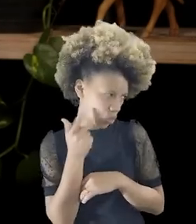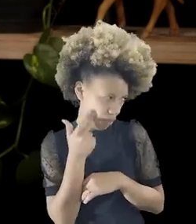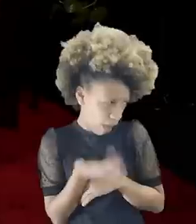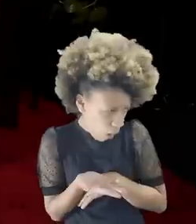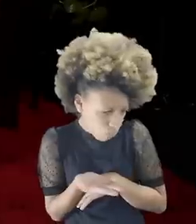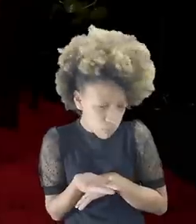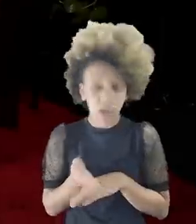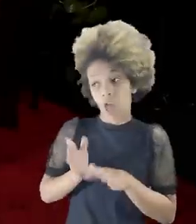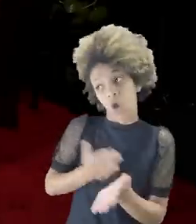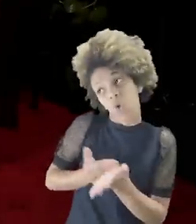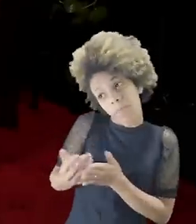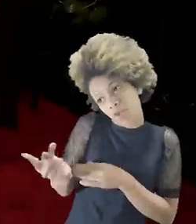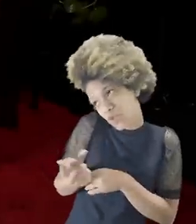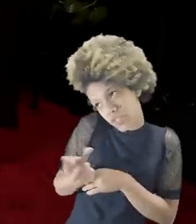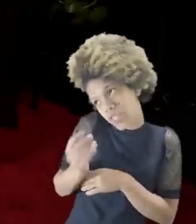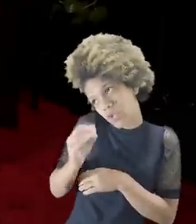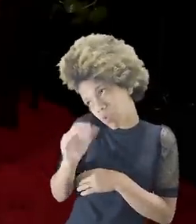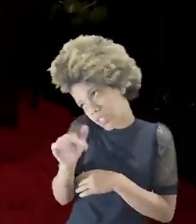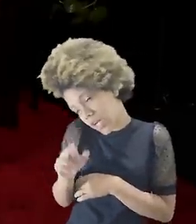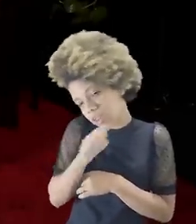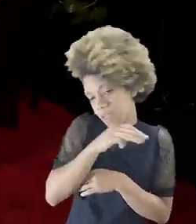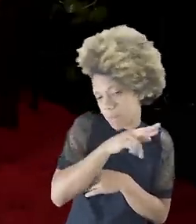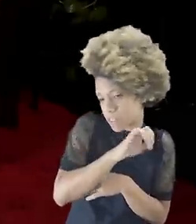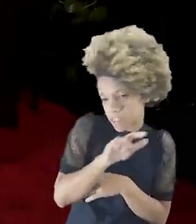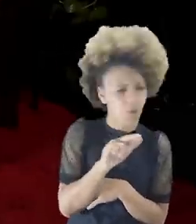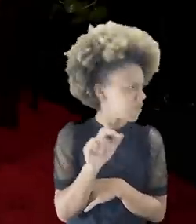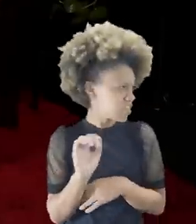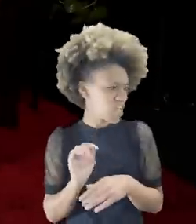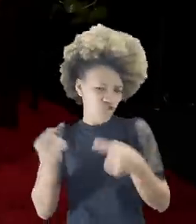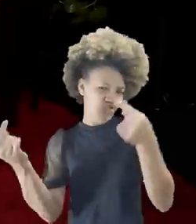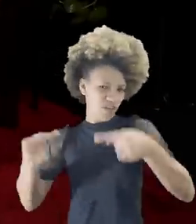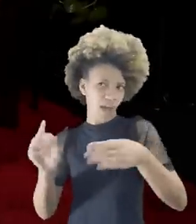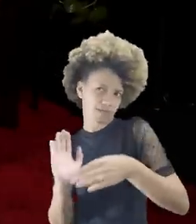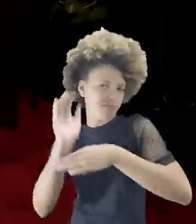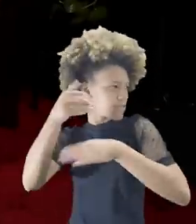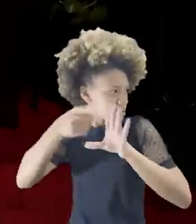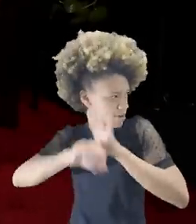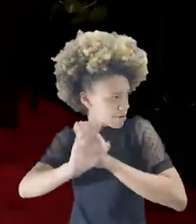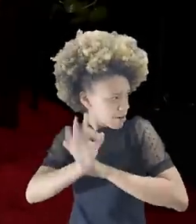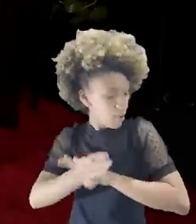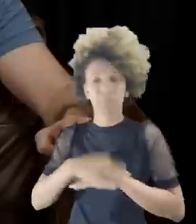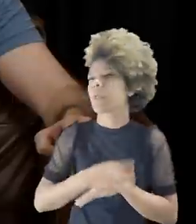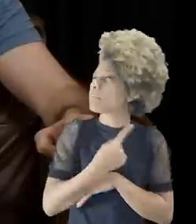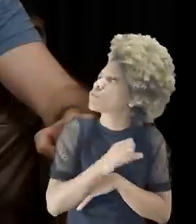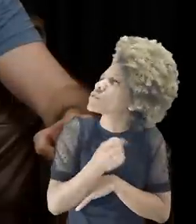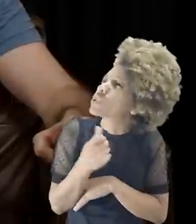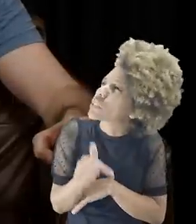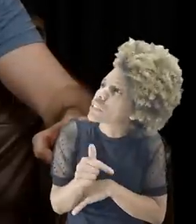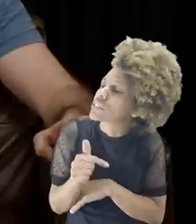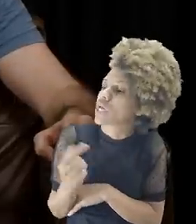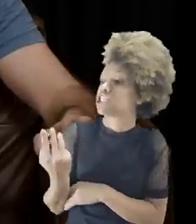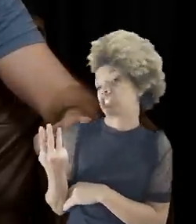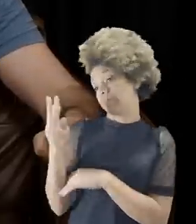isso daí começou com com os dois né com os cara com o Marcelo Essa coisa é porque assim é 87 a linha de